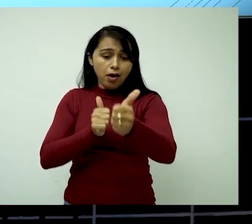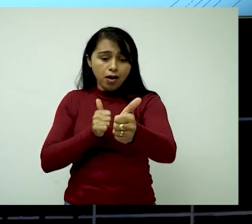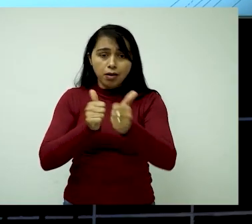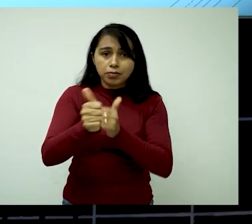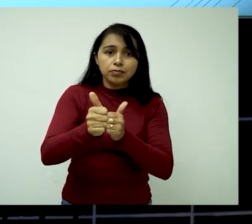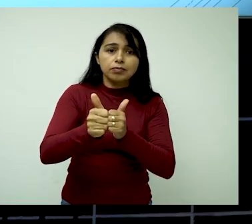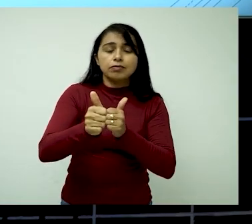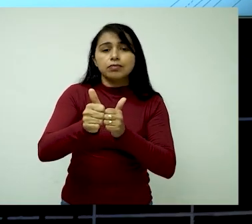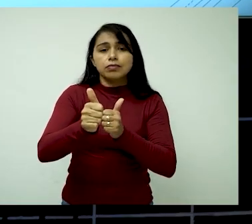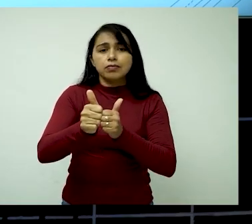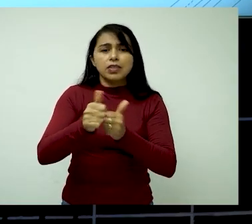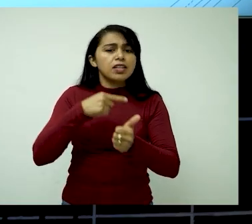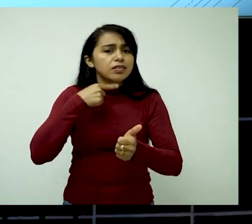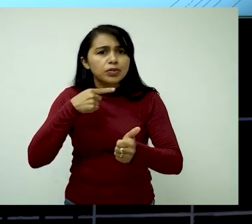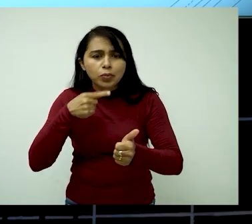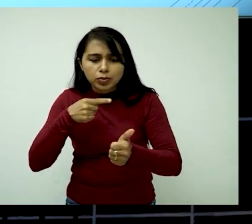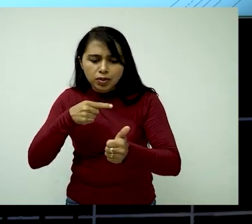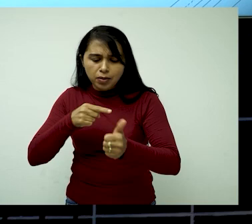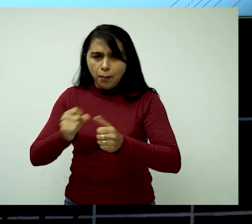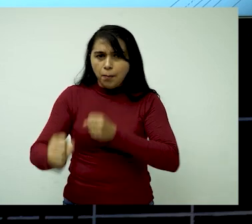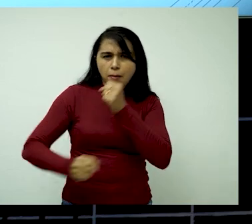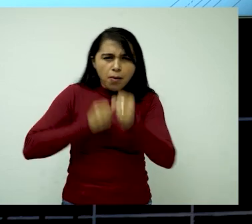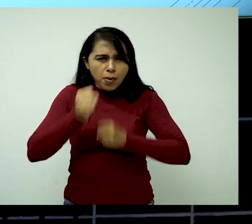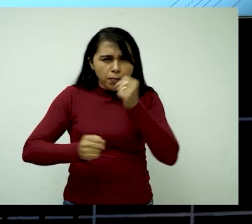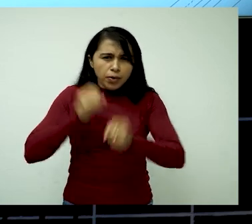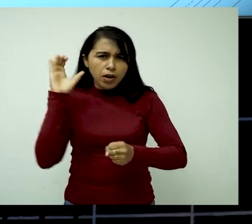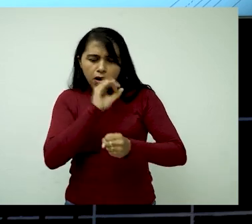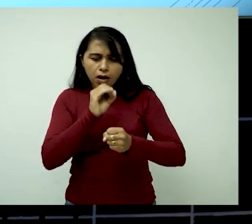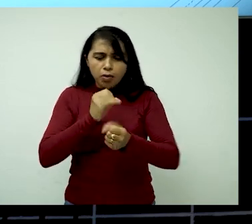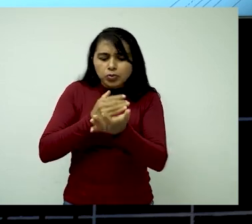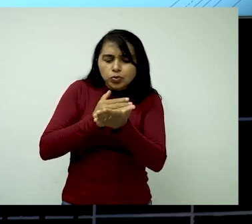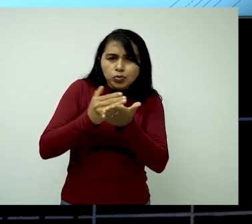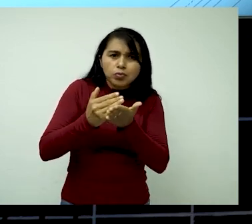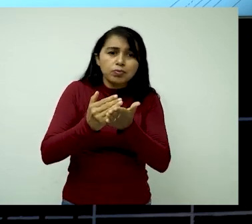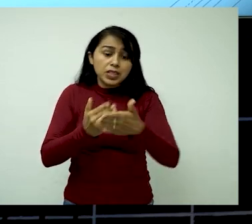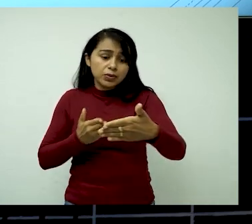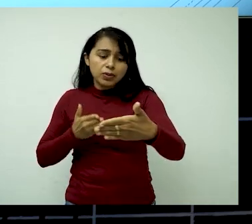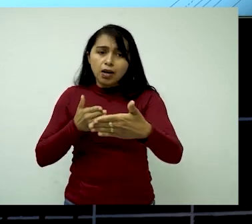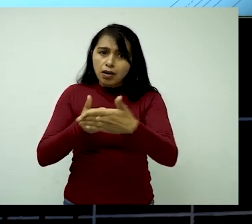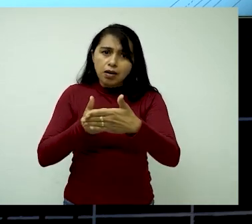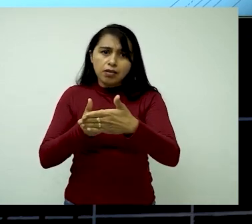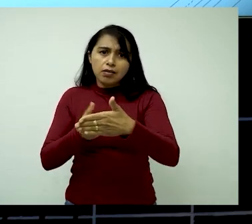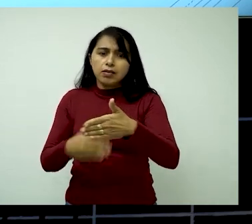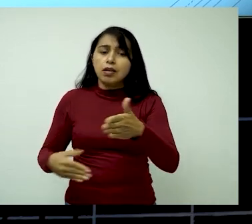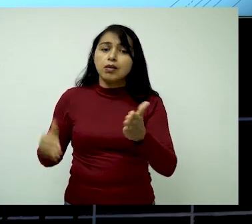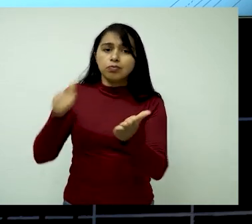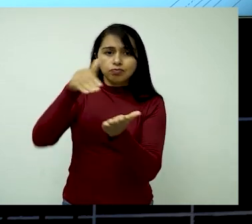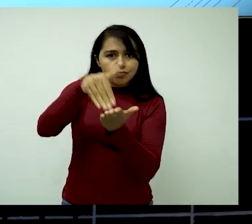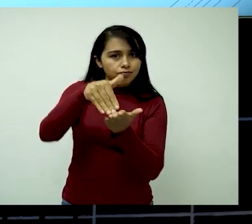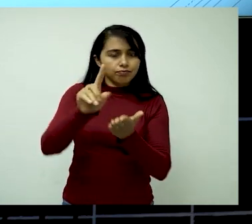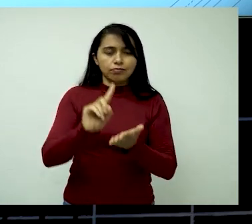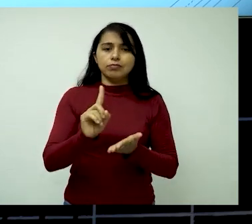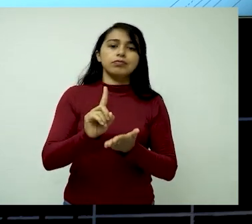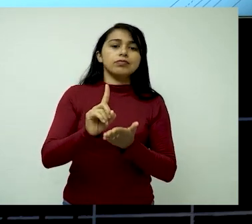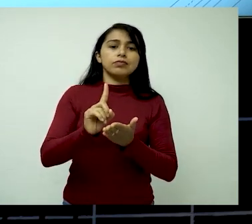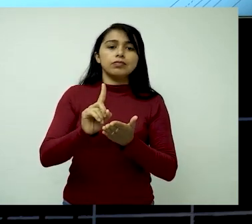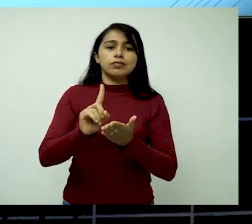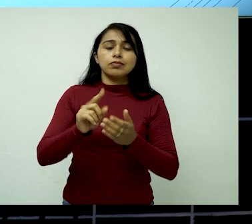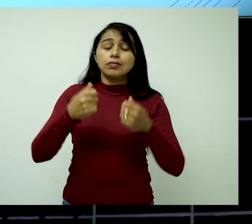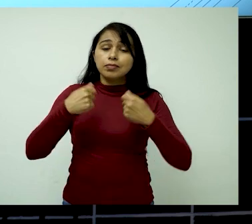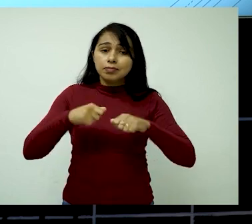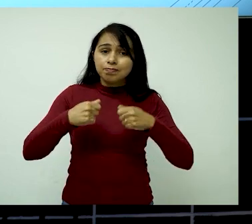essa distância aí no atletismo, ele não consegue desenvolver todo esse percurso de